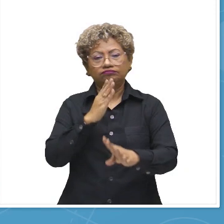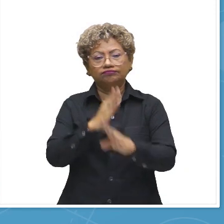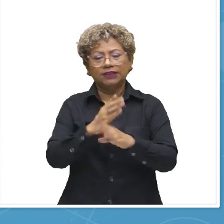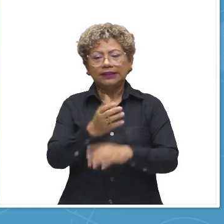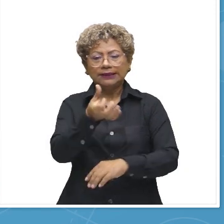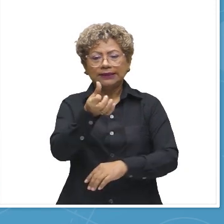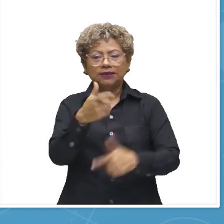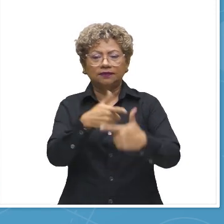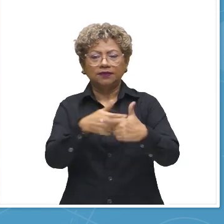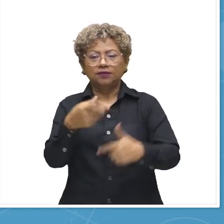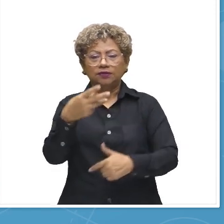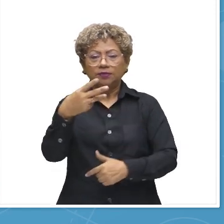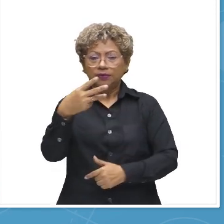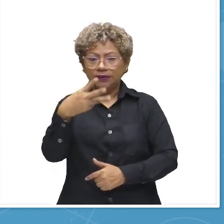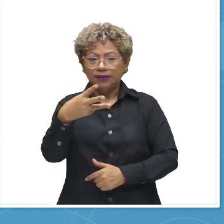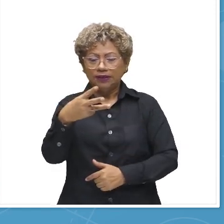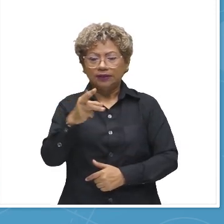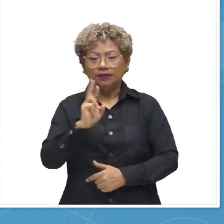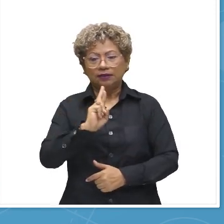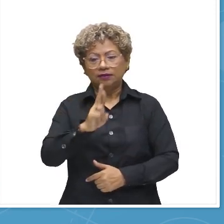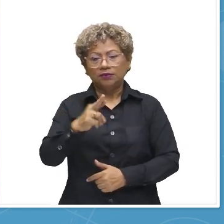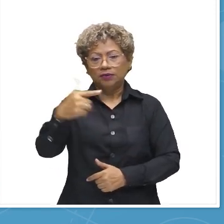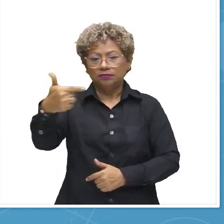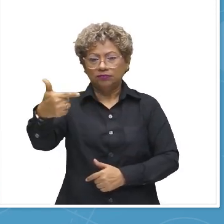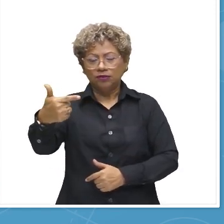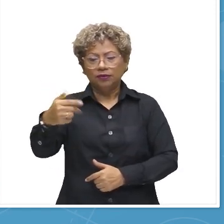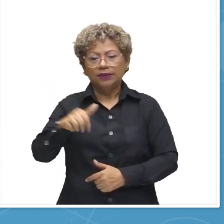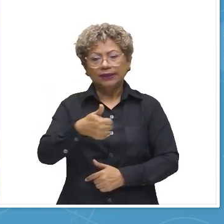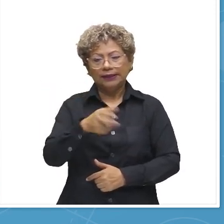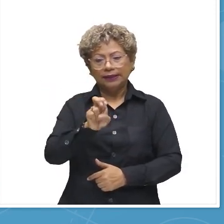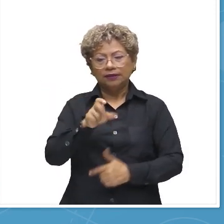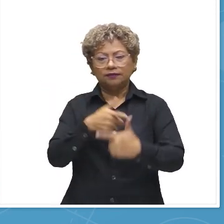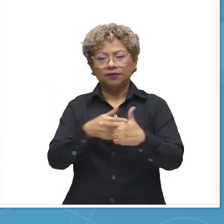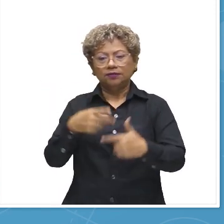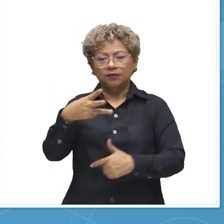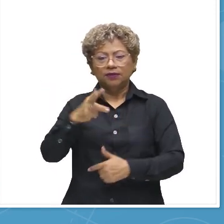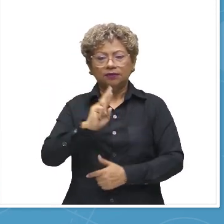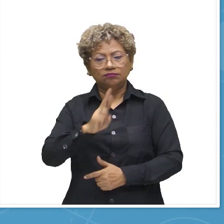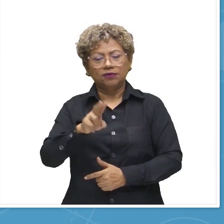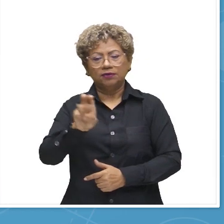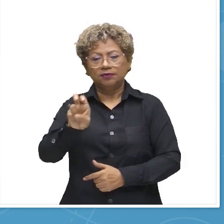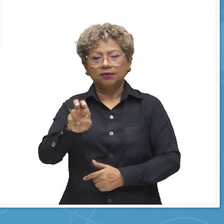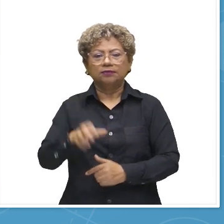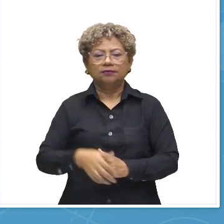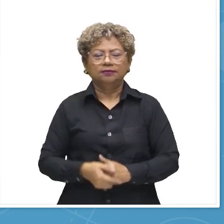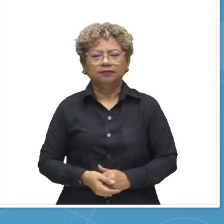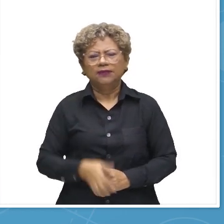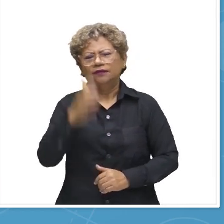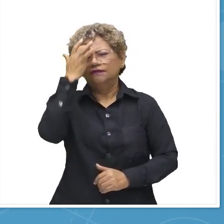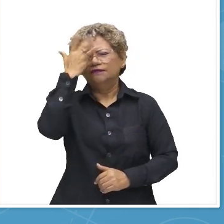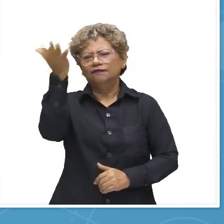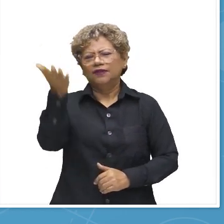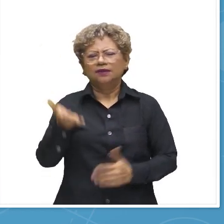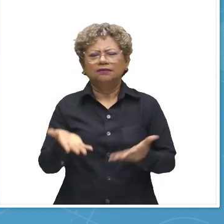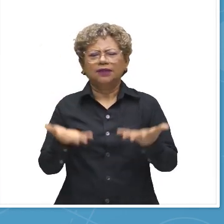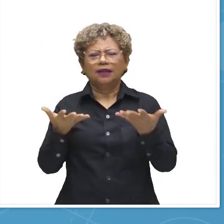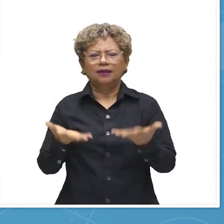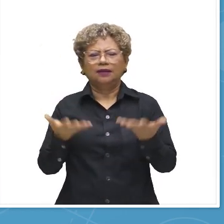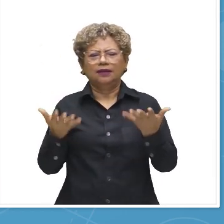3. Então, 6 dividido por 3 é igual a 2 e 15 dividido por 3 é igual a 5, ó.